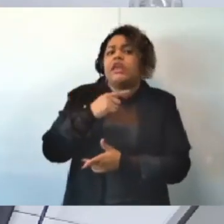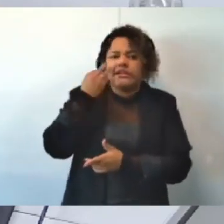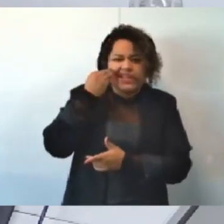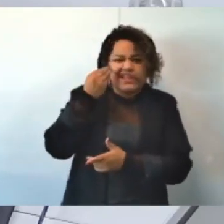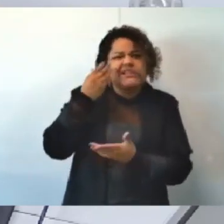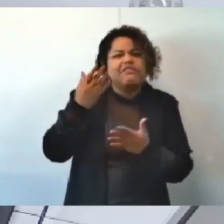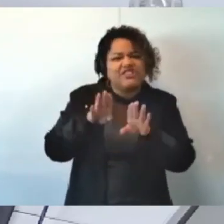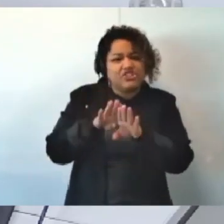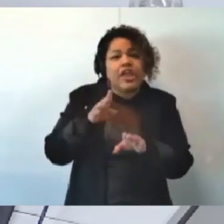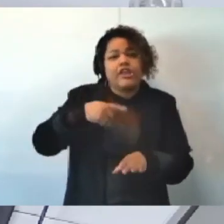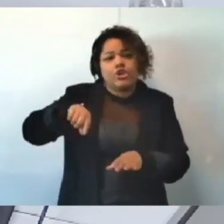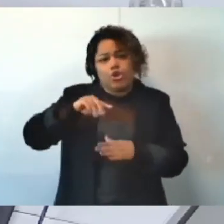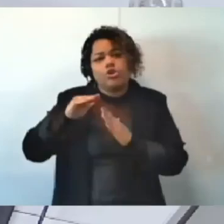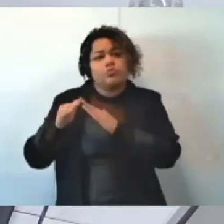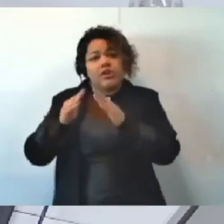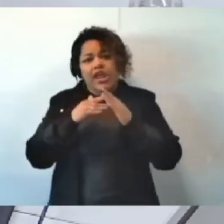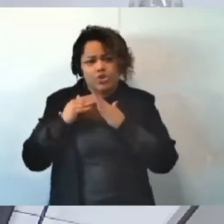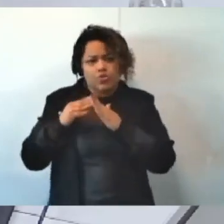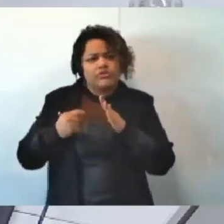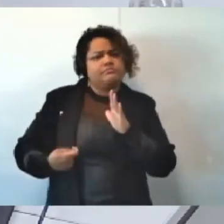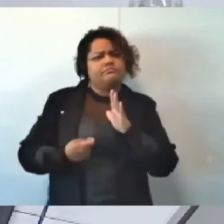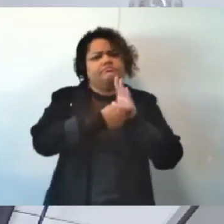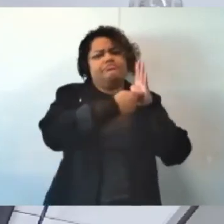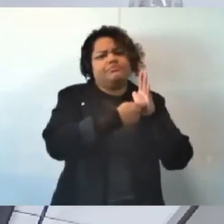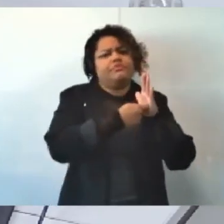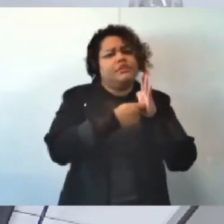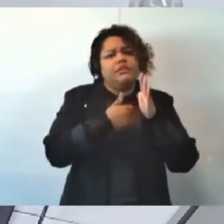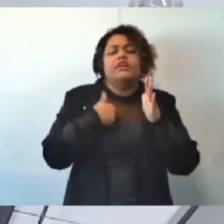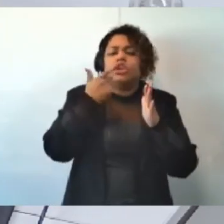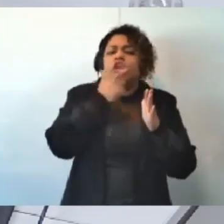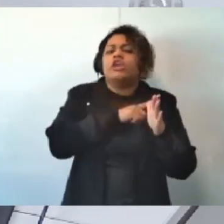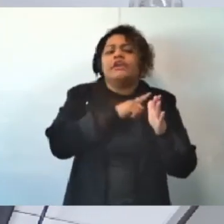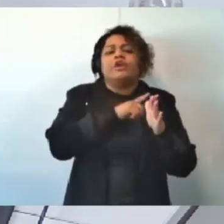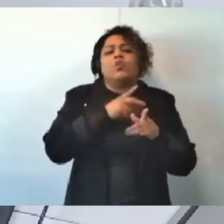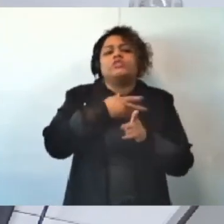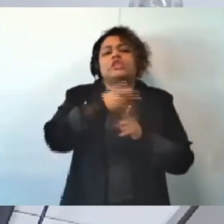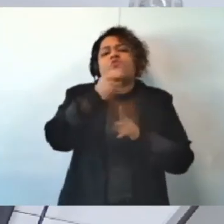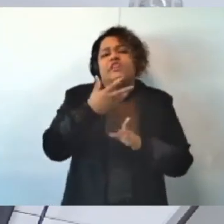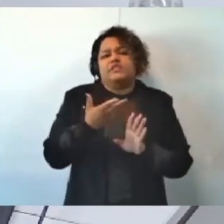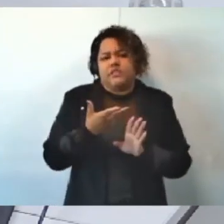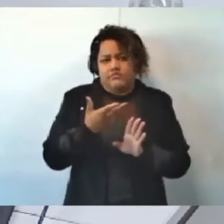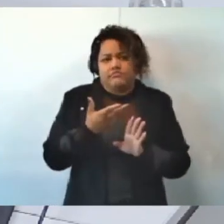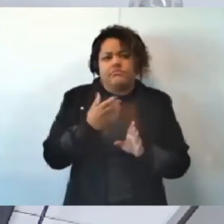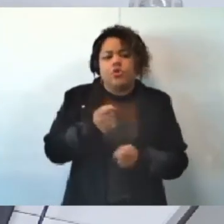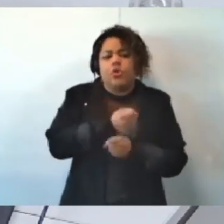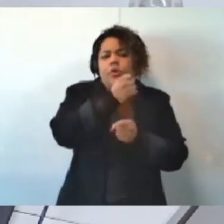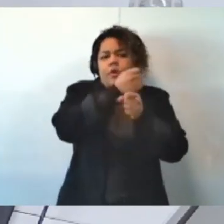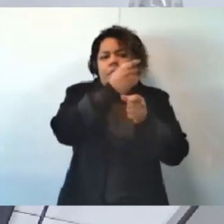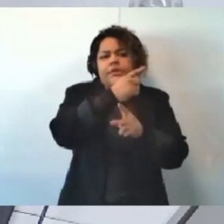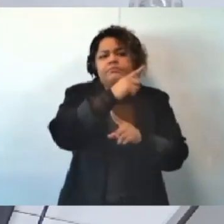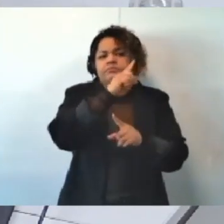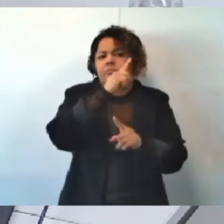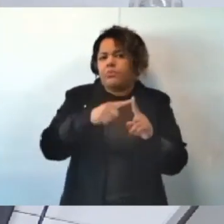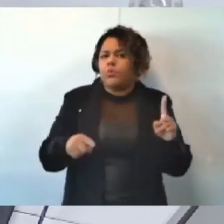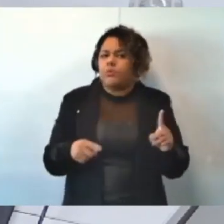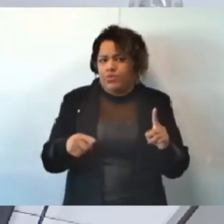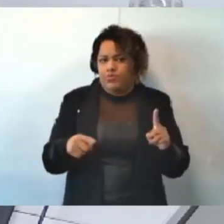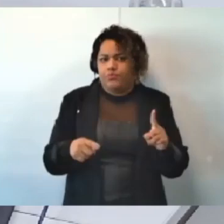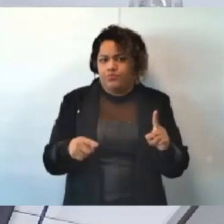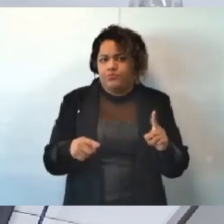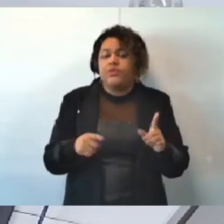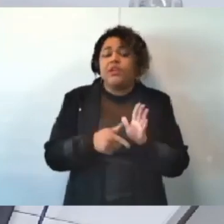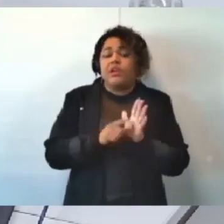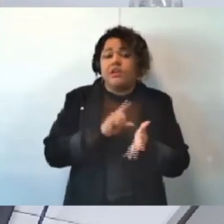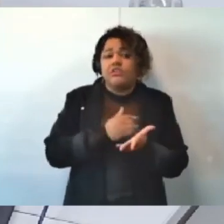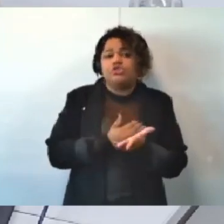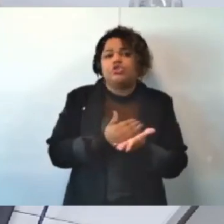o veredito, a obra. Conseguimos embargar a obra antes de começar, entendeu?